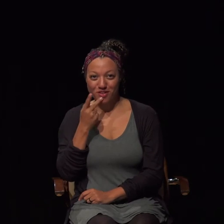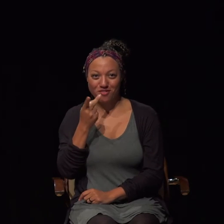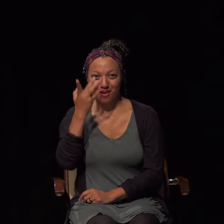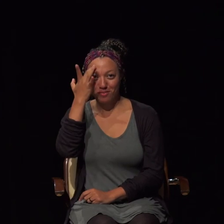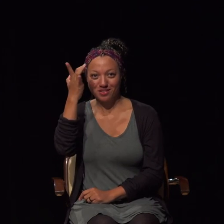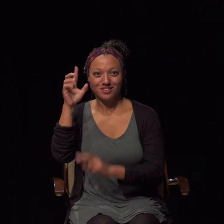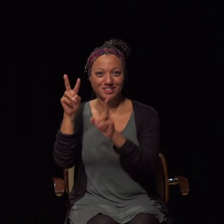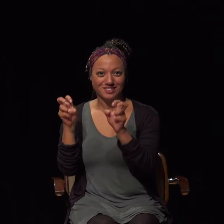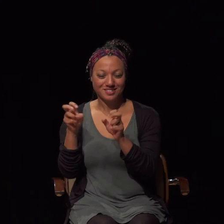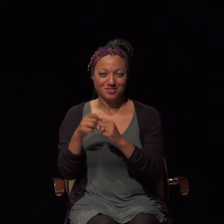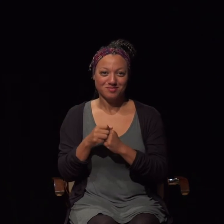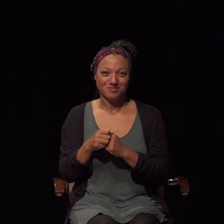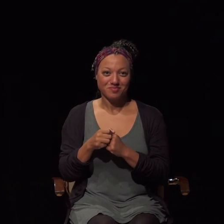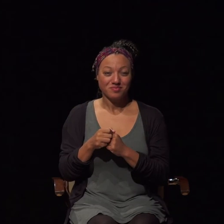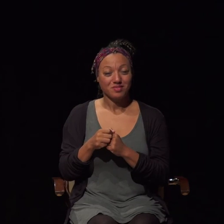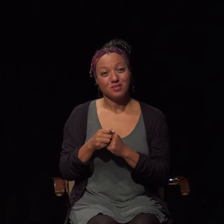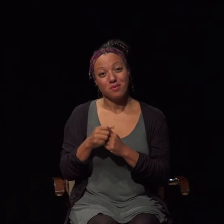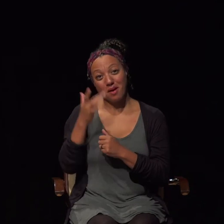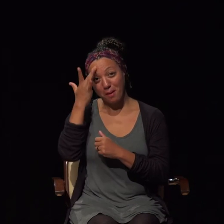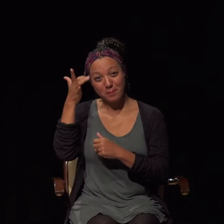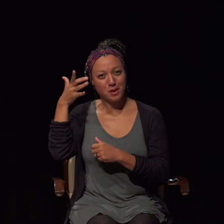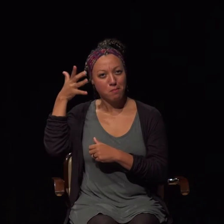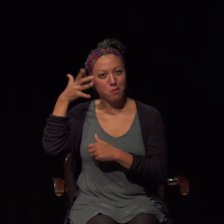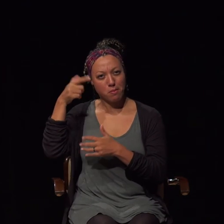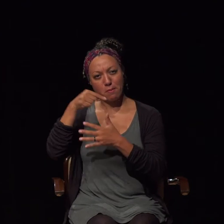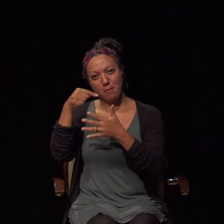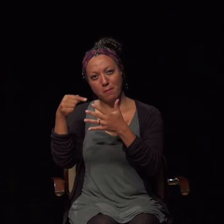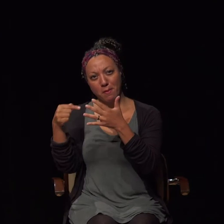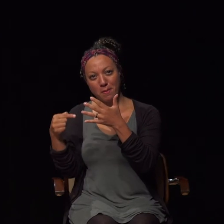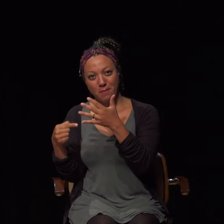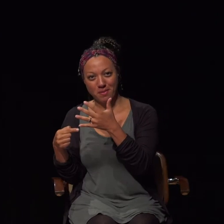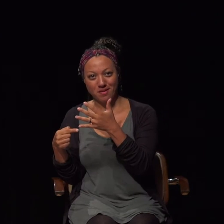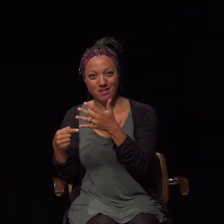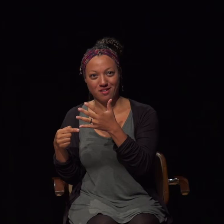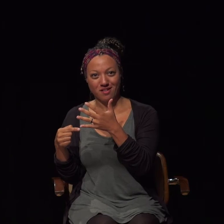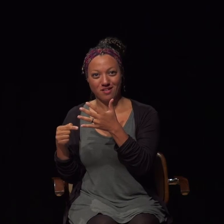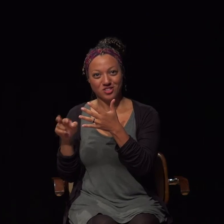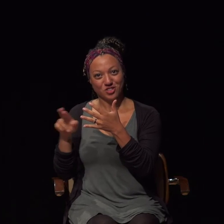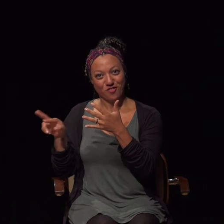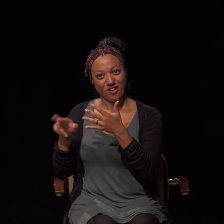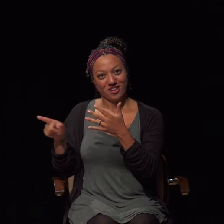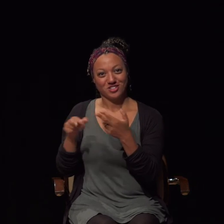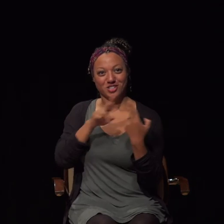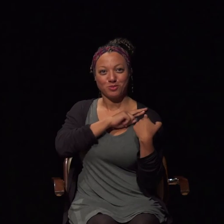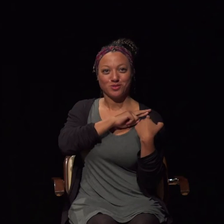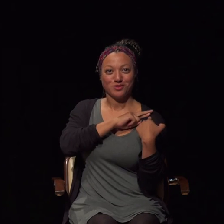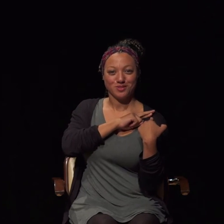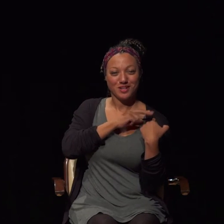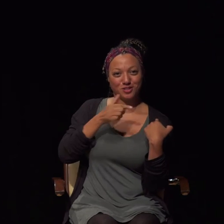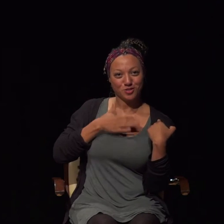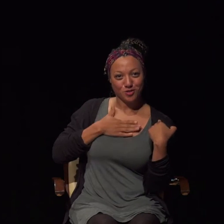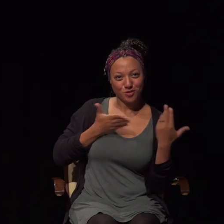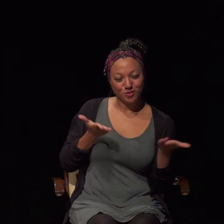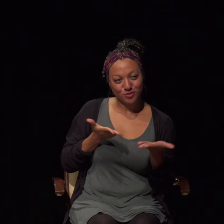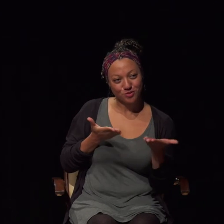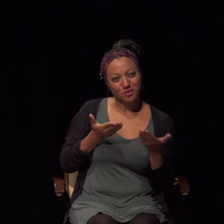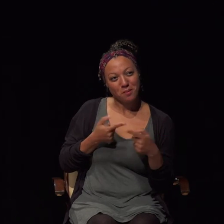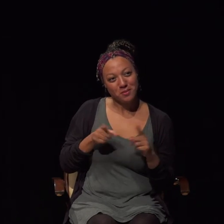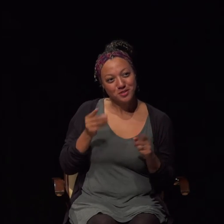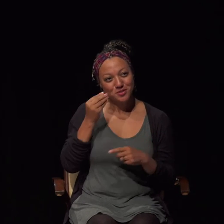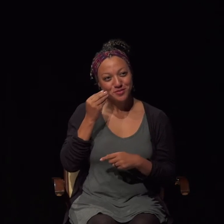amanhã então é certo que nenhum deles tem responsabilidade pelo que vou fazer aqui mas vamos ter tentar pelo menos